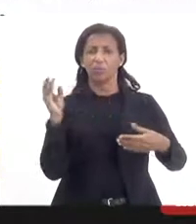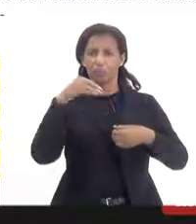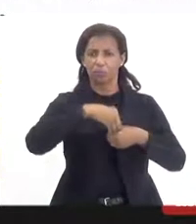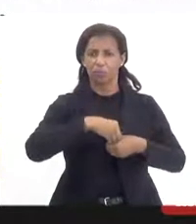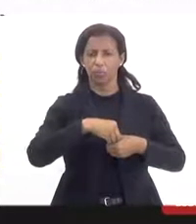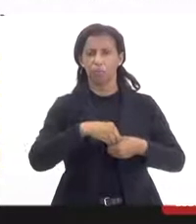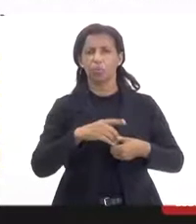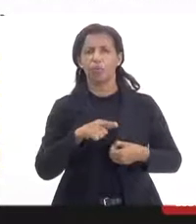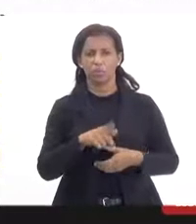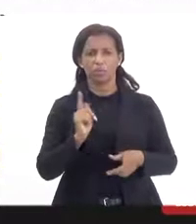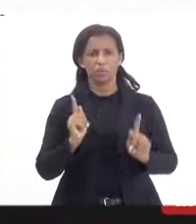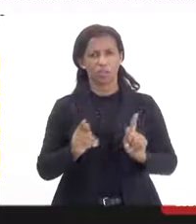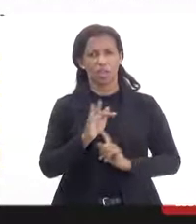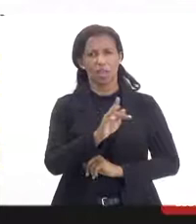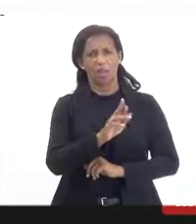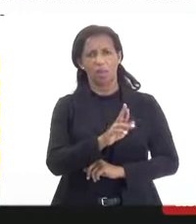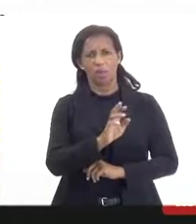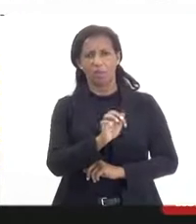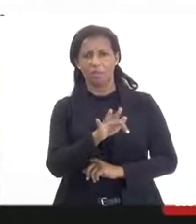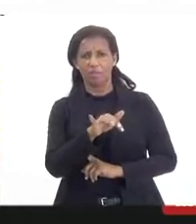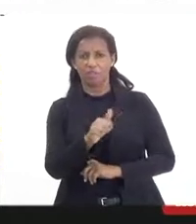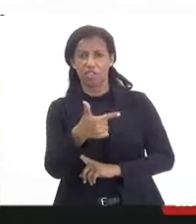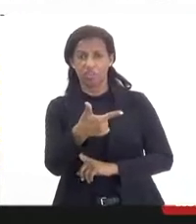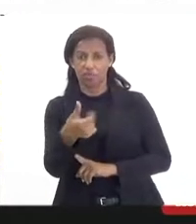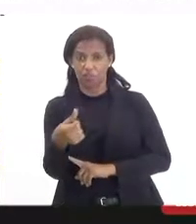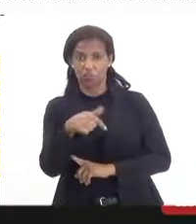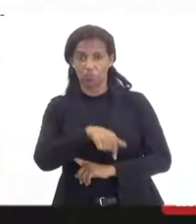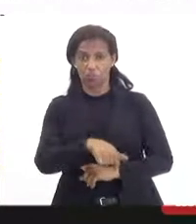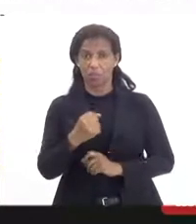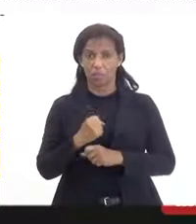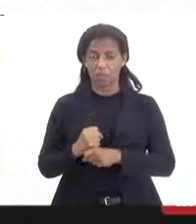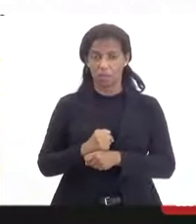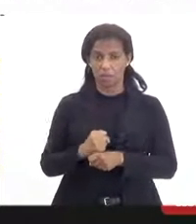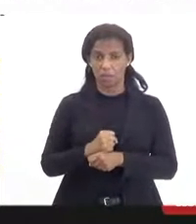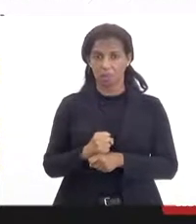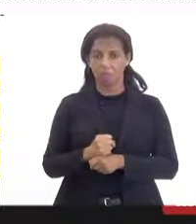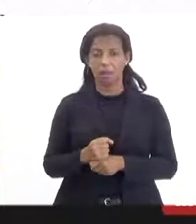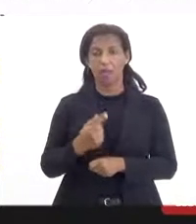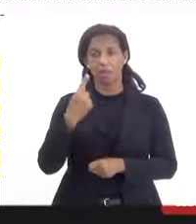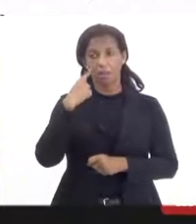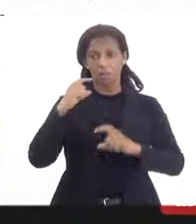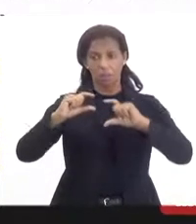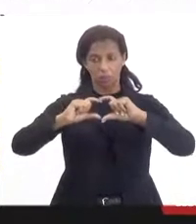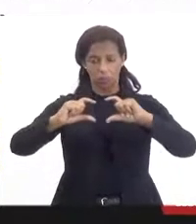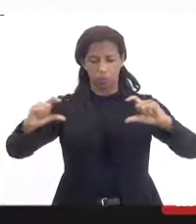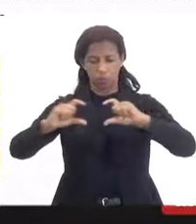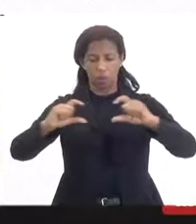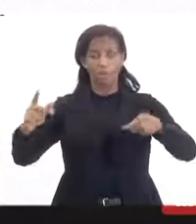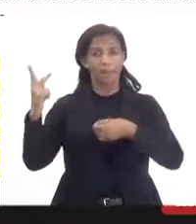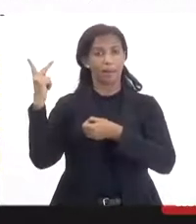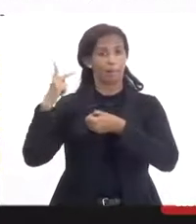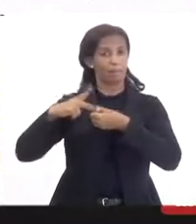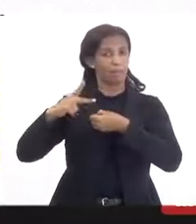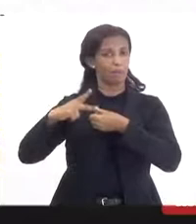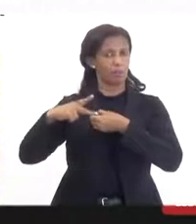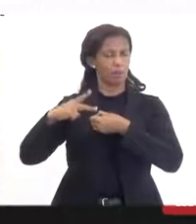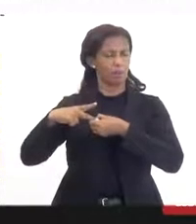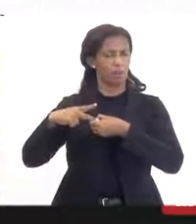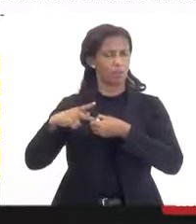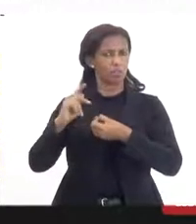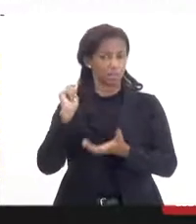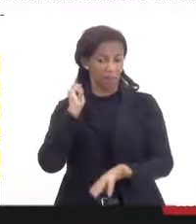no atual refis de 2021. E aqui eu chamo atenção para a ressalva feita pela Petrobras, né, que ela